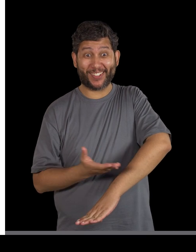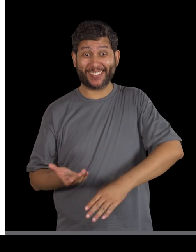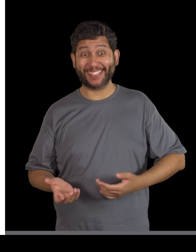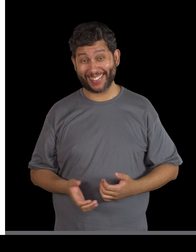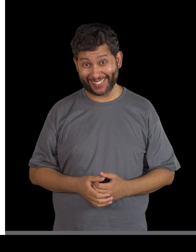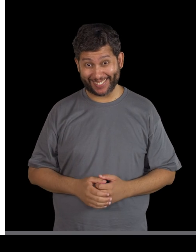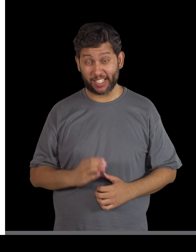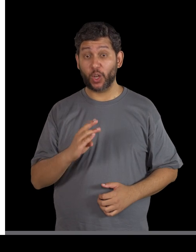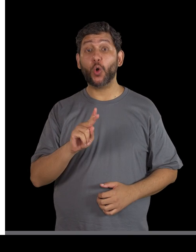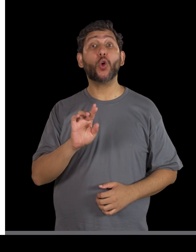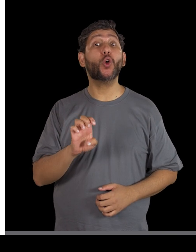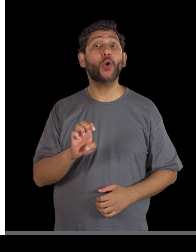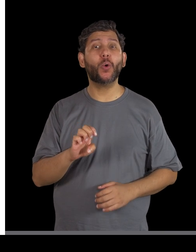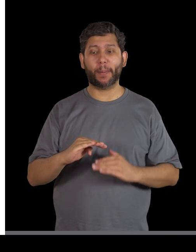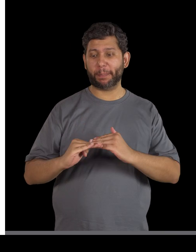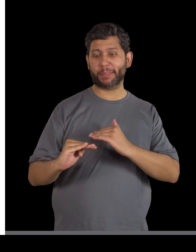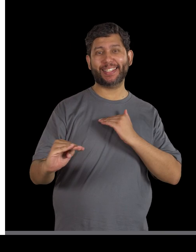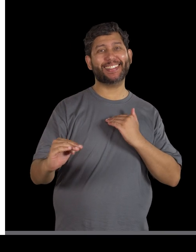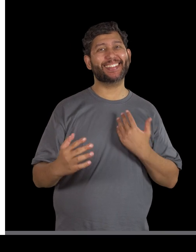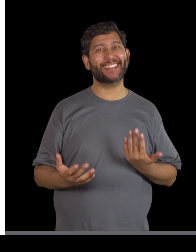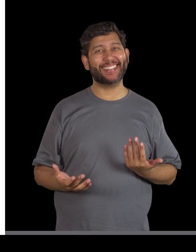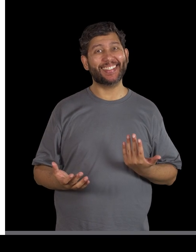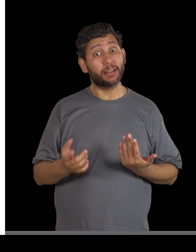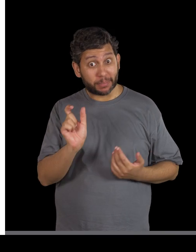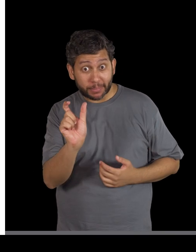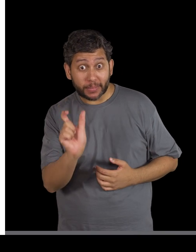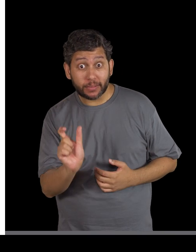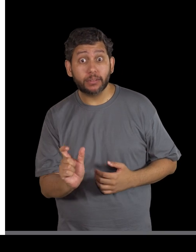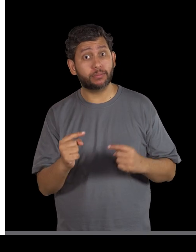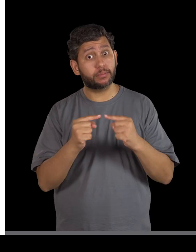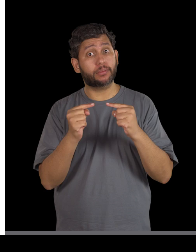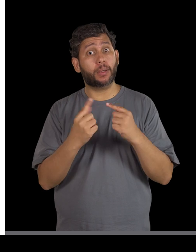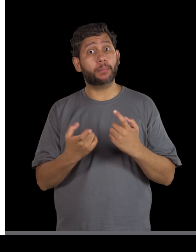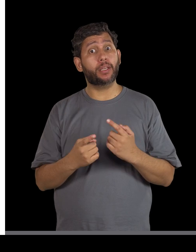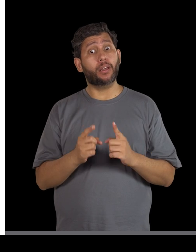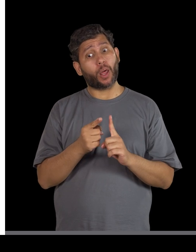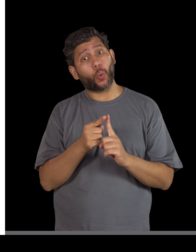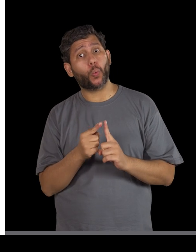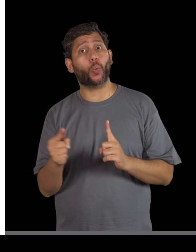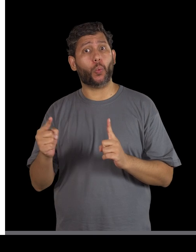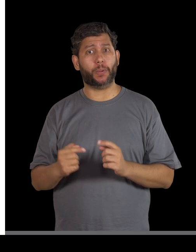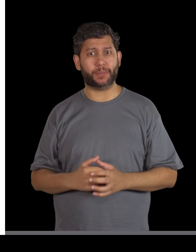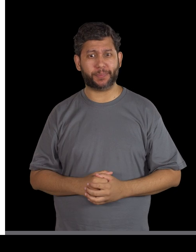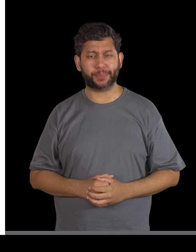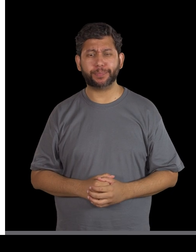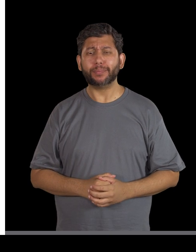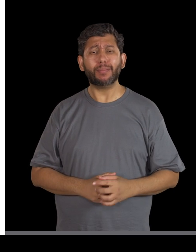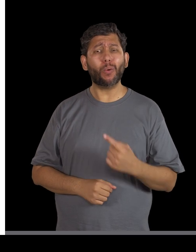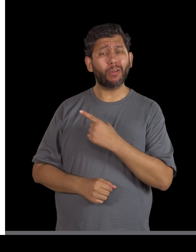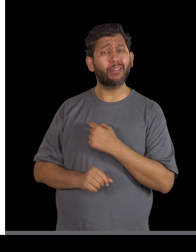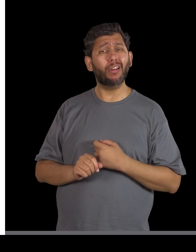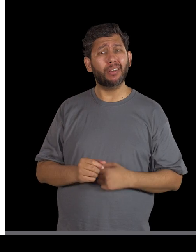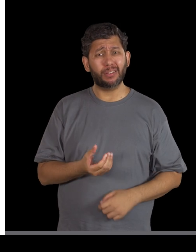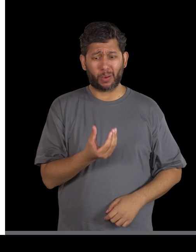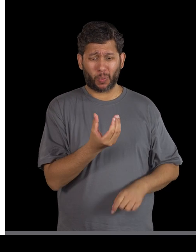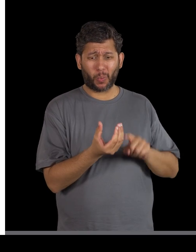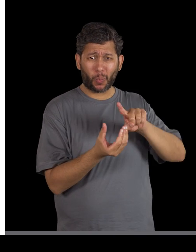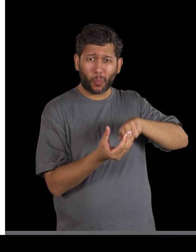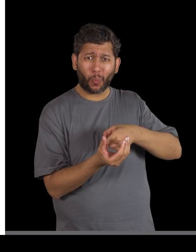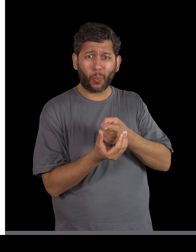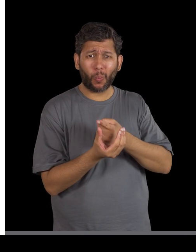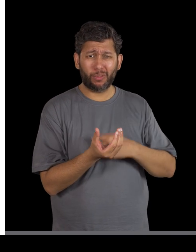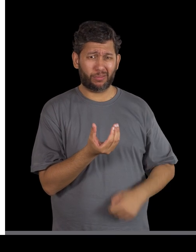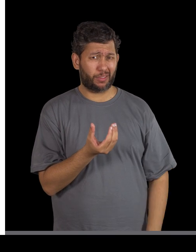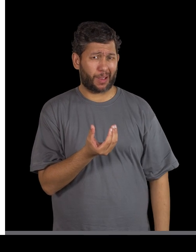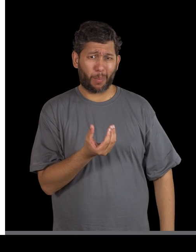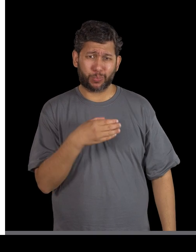clue, pista, né? Então é esse I longo. Logo abaixo aí a gente vai ter um U que não existe no português de